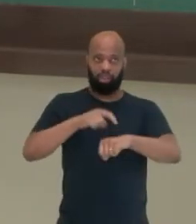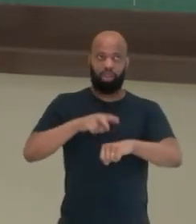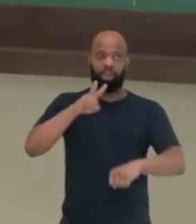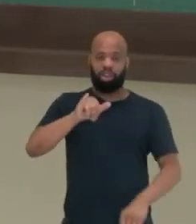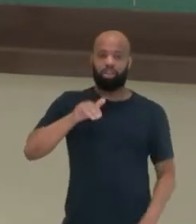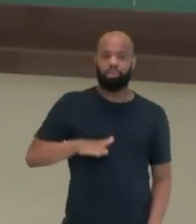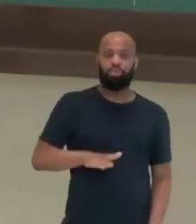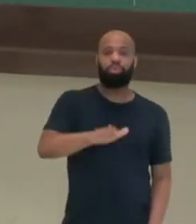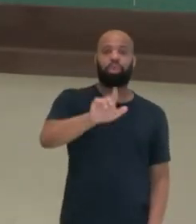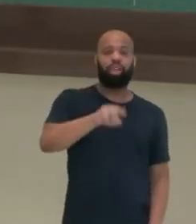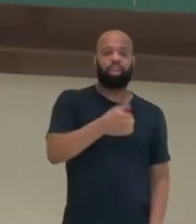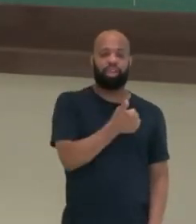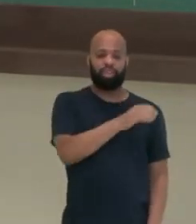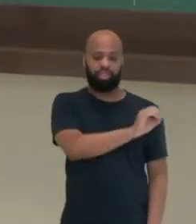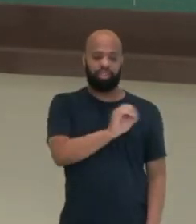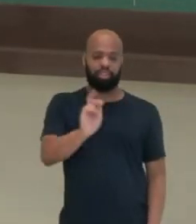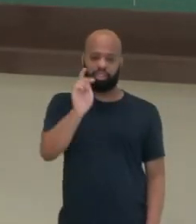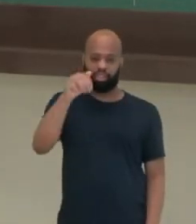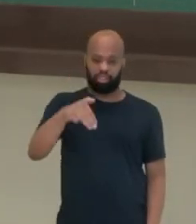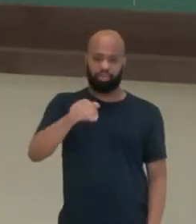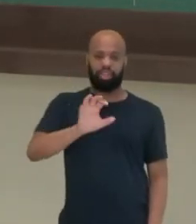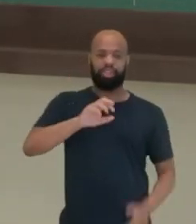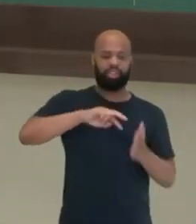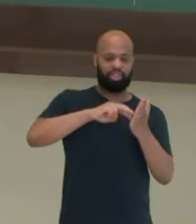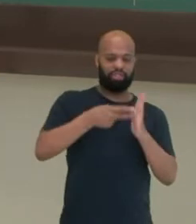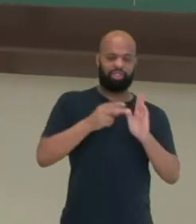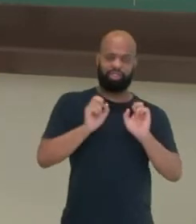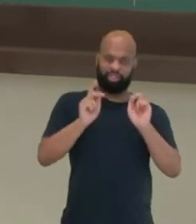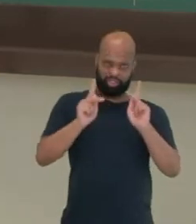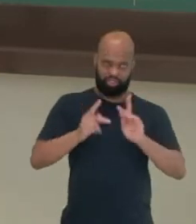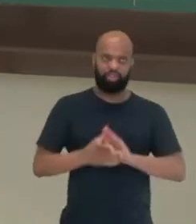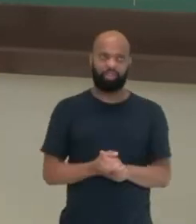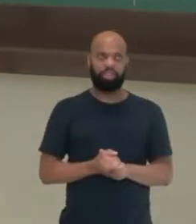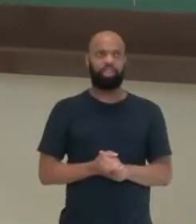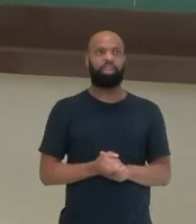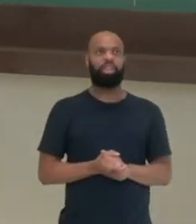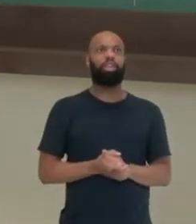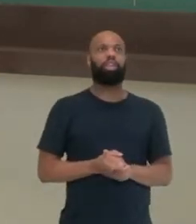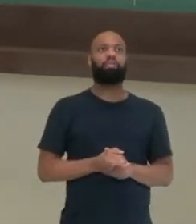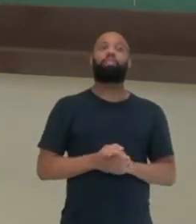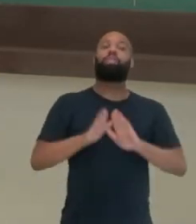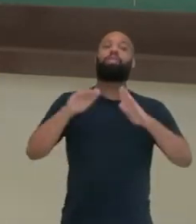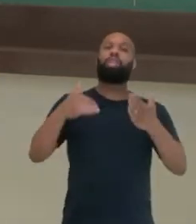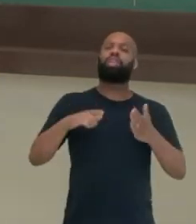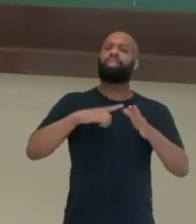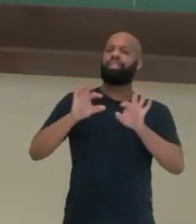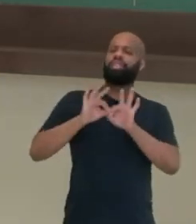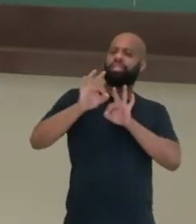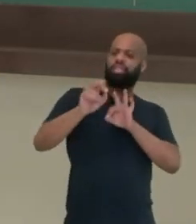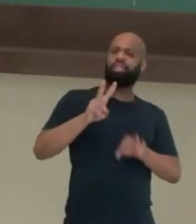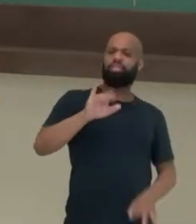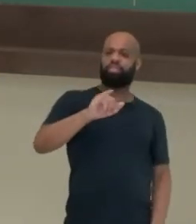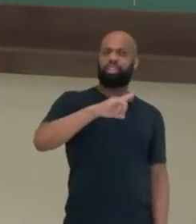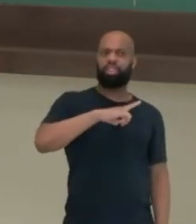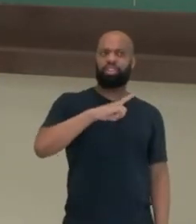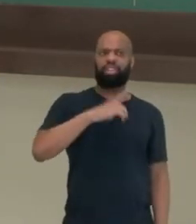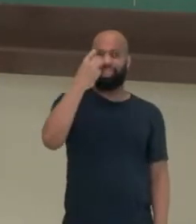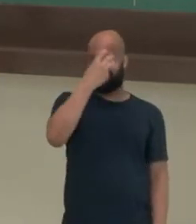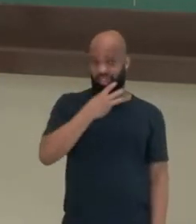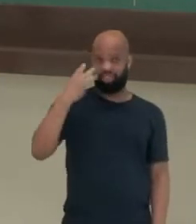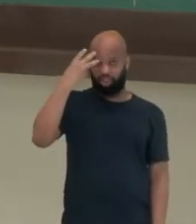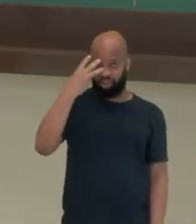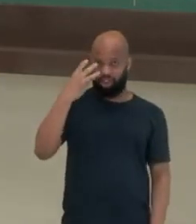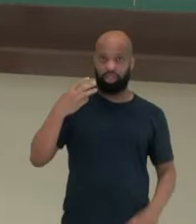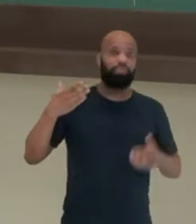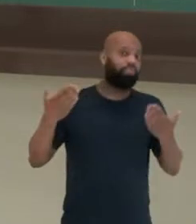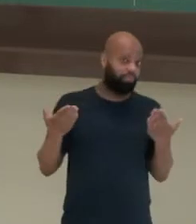percorre 100 km. Isso que significa, ok? Logo, que distância ele vai percorrer em 3